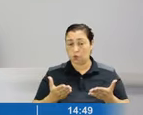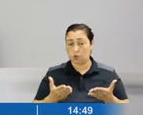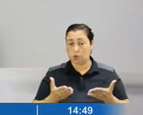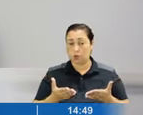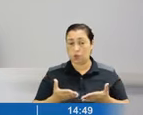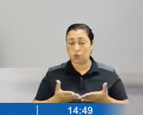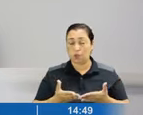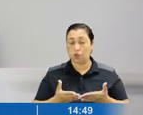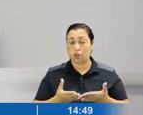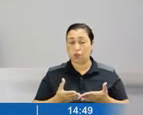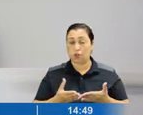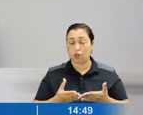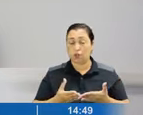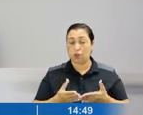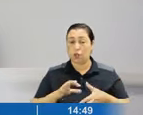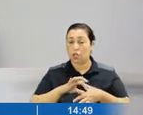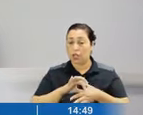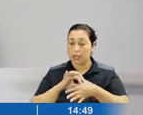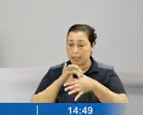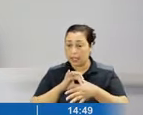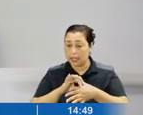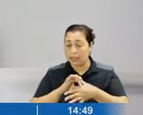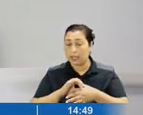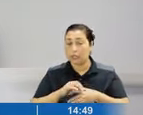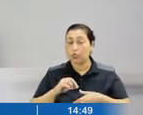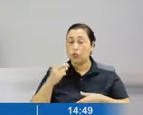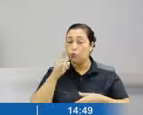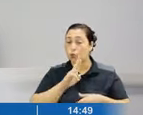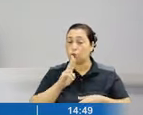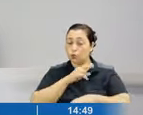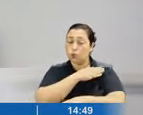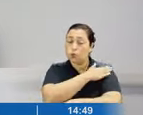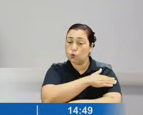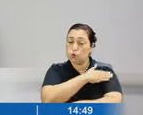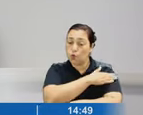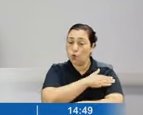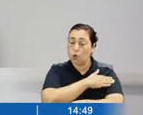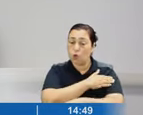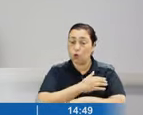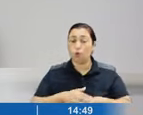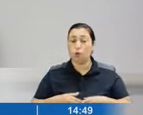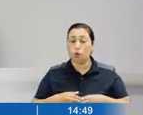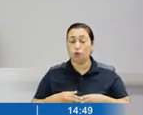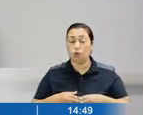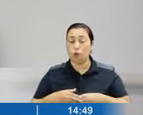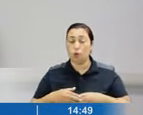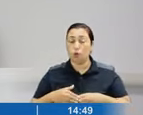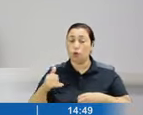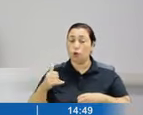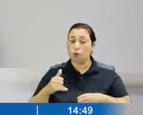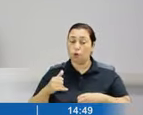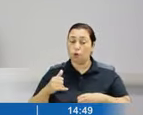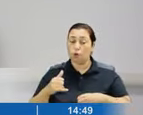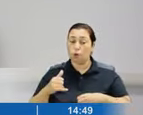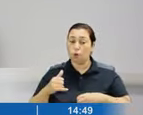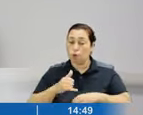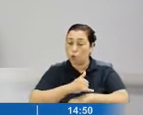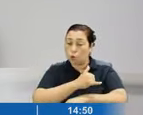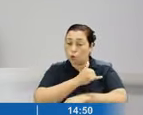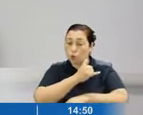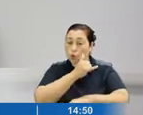carne processada, o uso de álcool, né? A obesidade, a doença inflamatória intestinal,